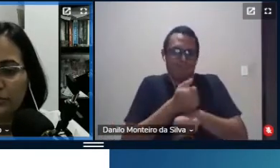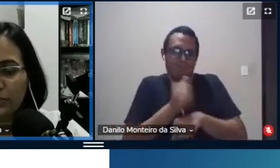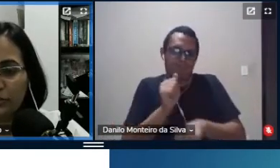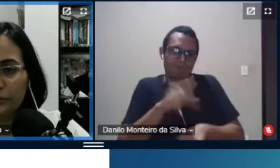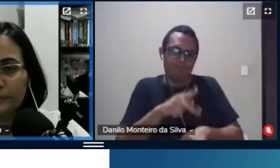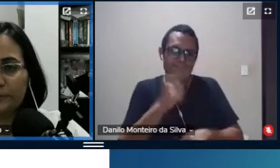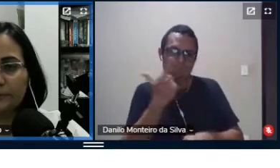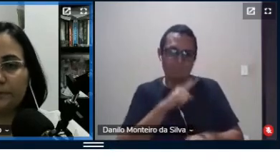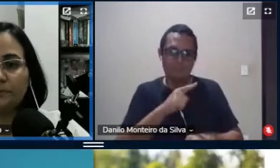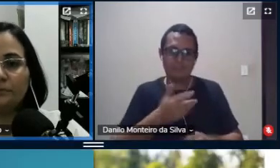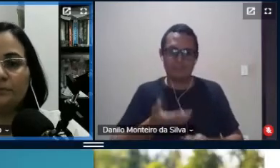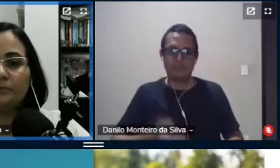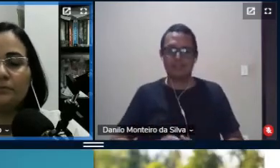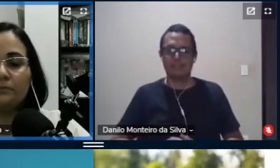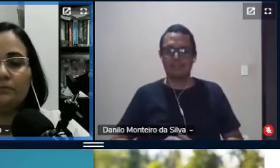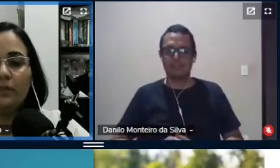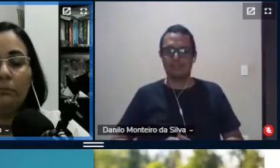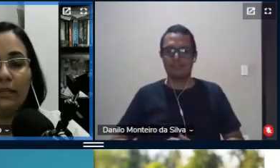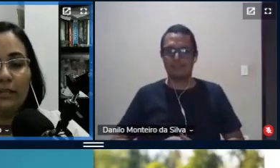Infelizmente.